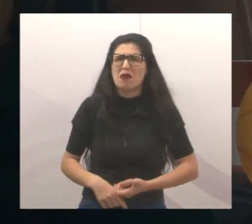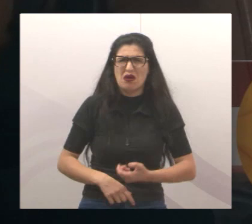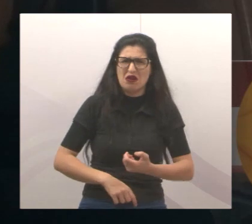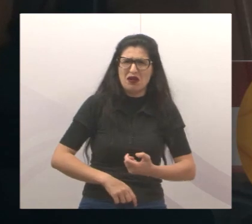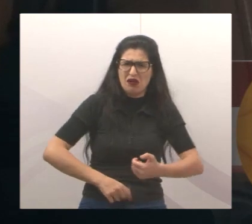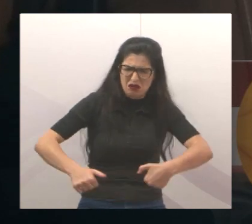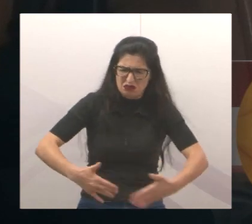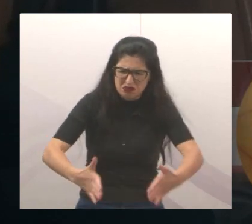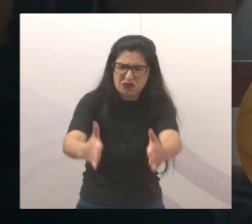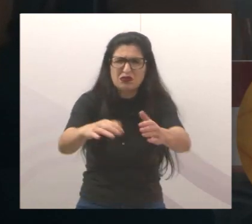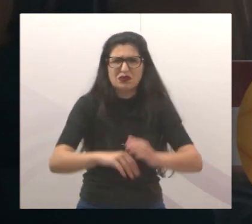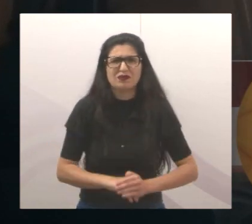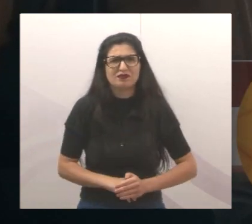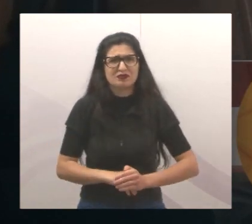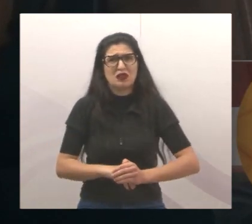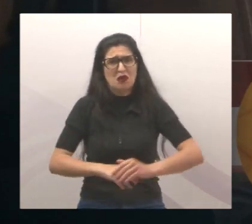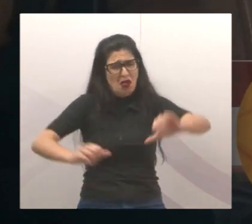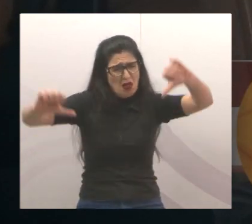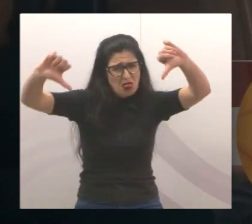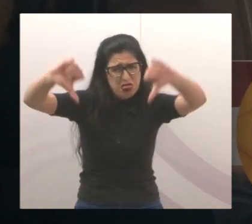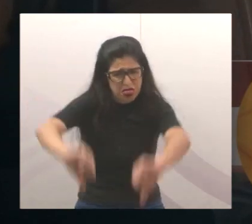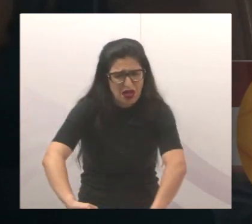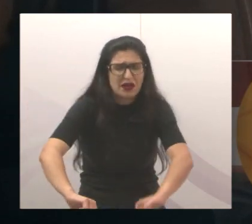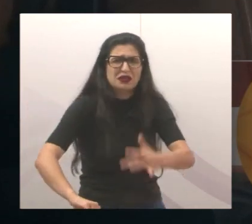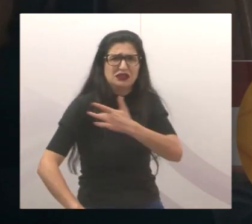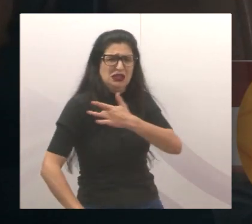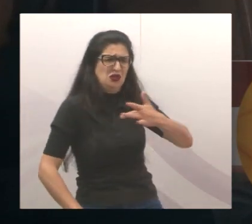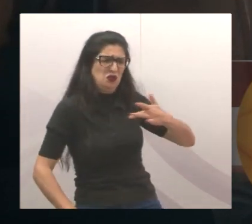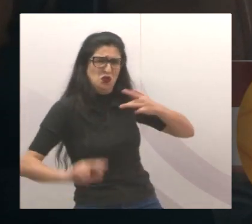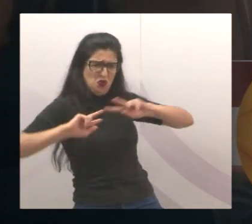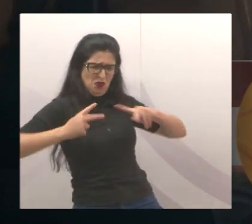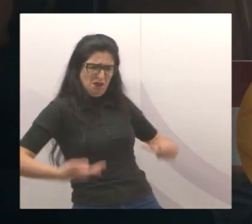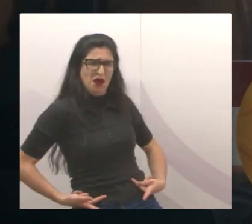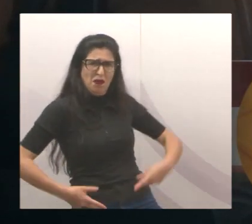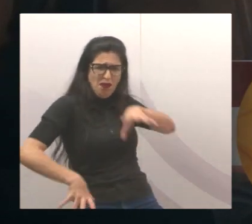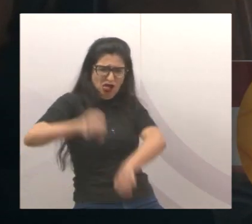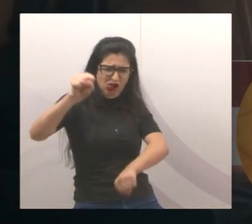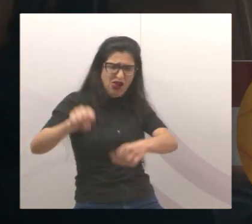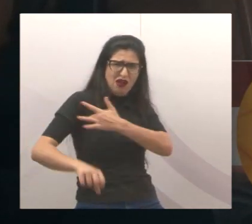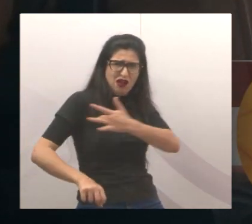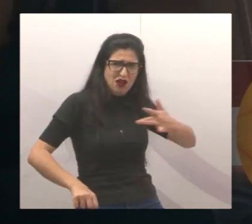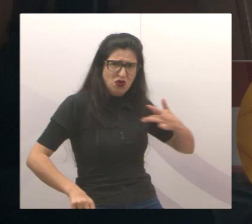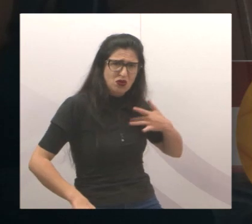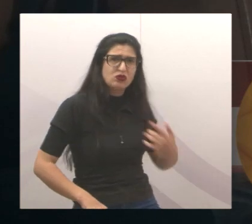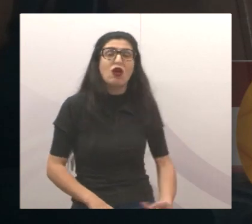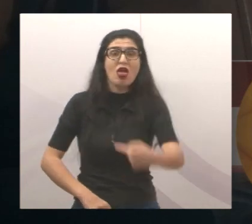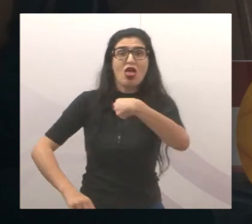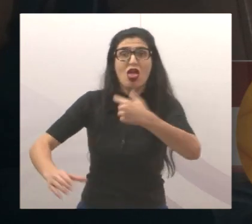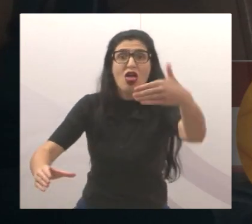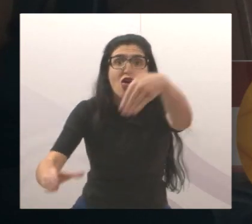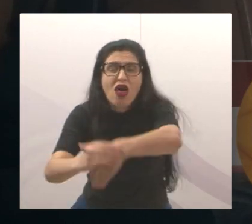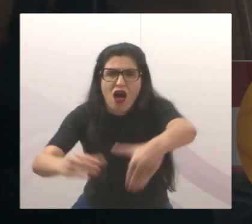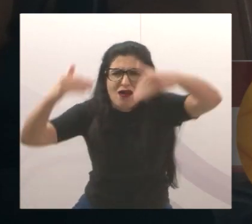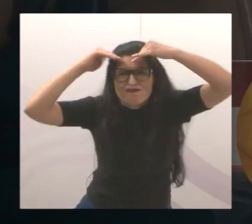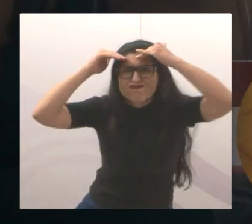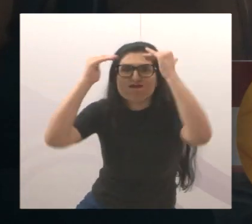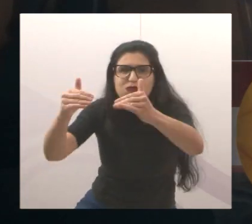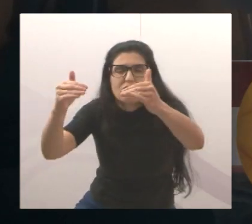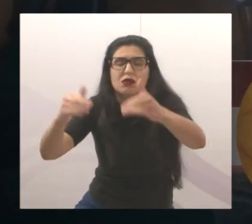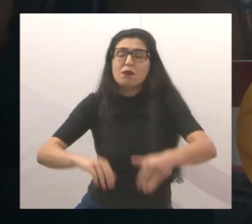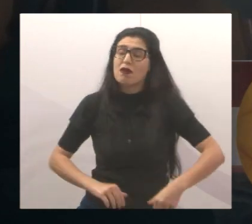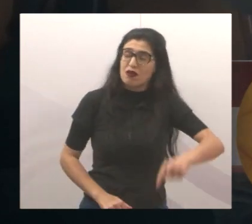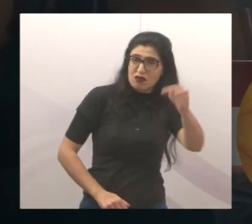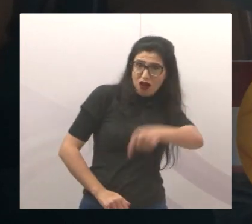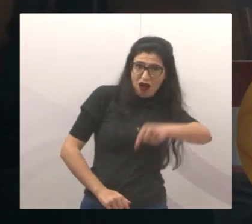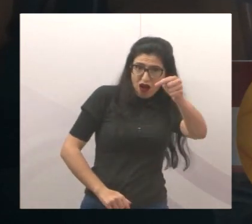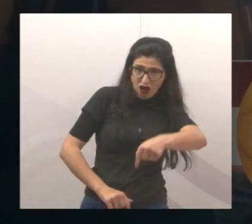nosso município. Eu vou ter a coerência aqui de votar por respeitar a questão que foi trazida